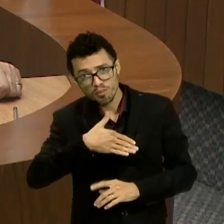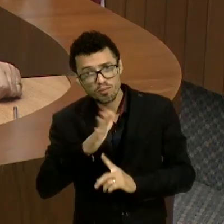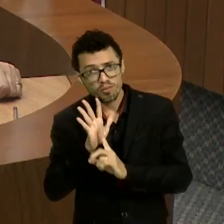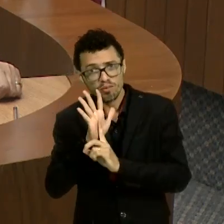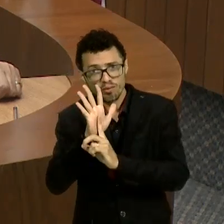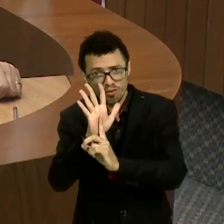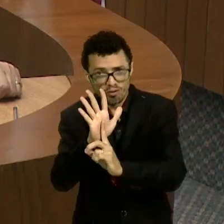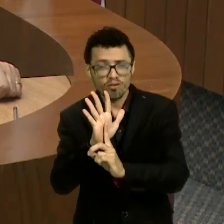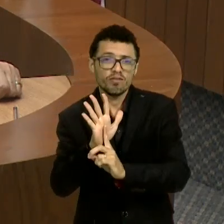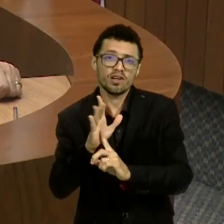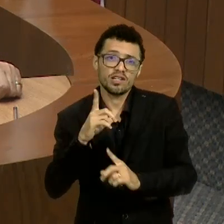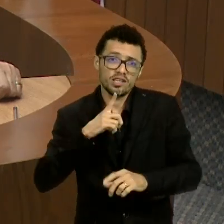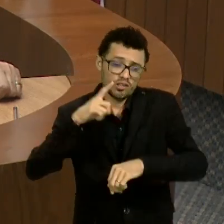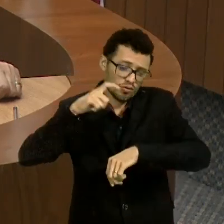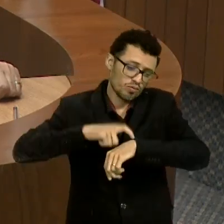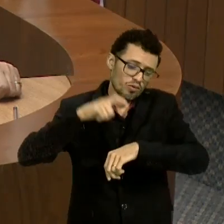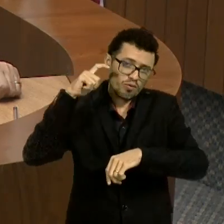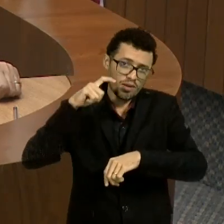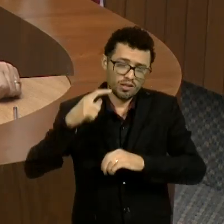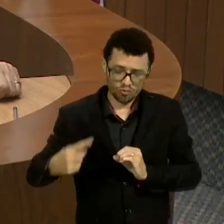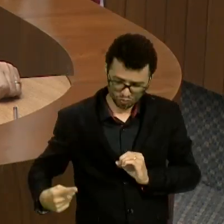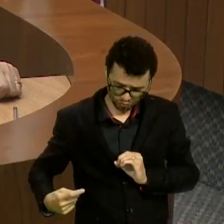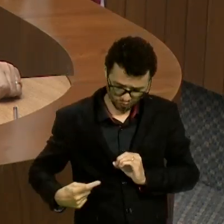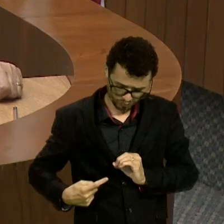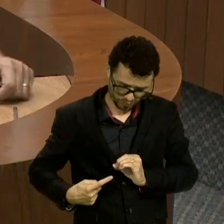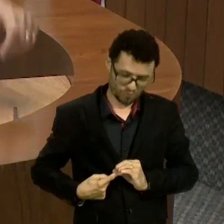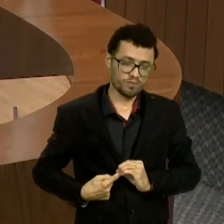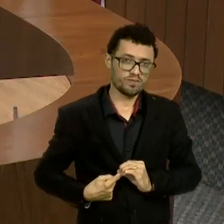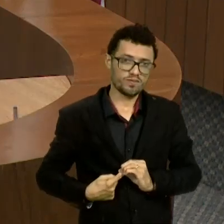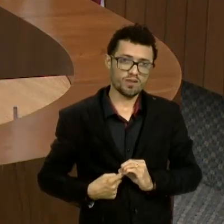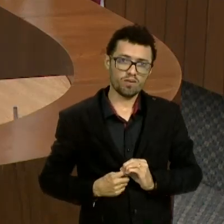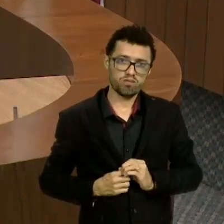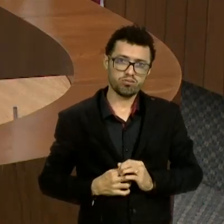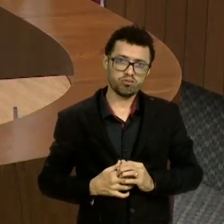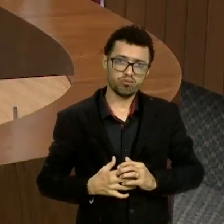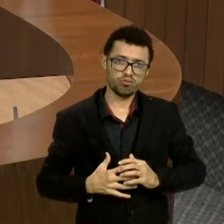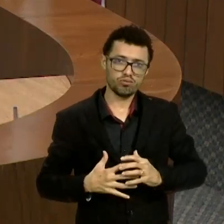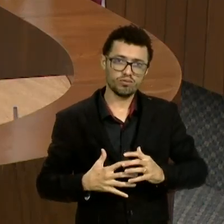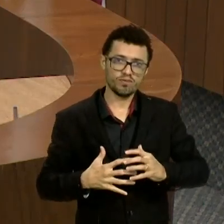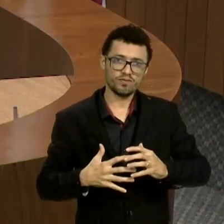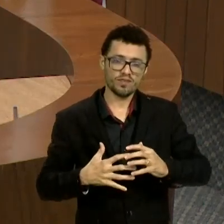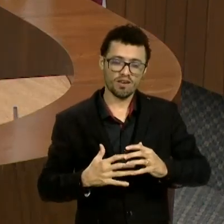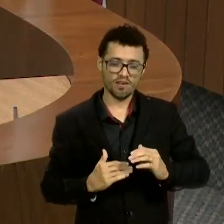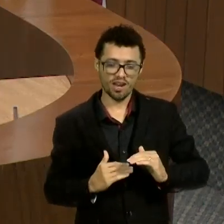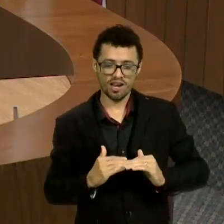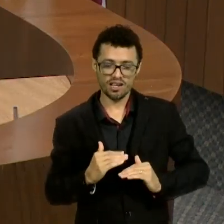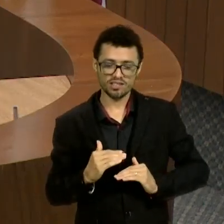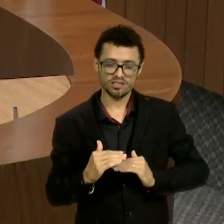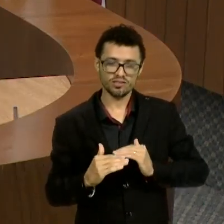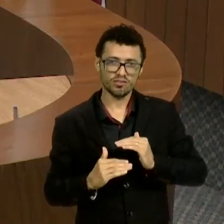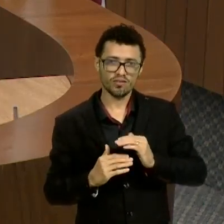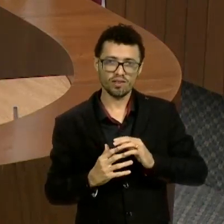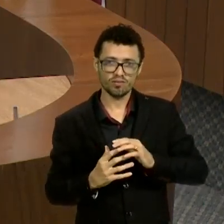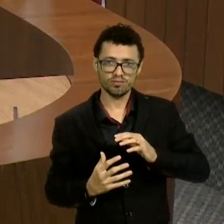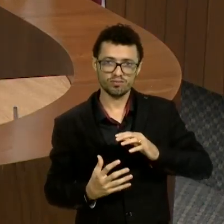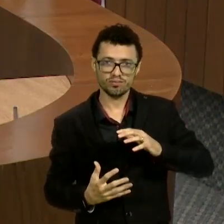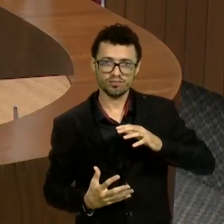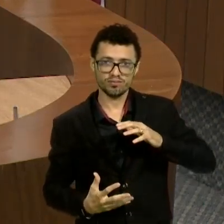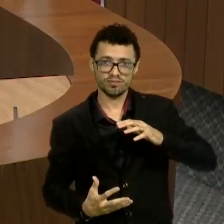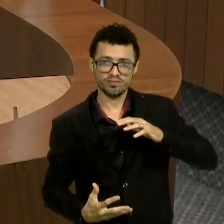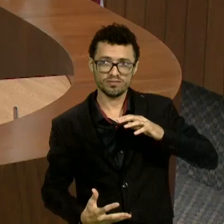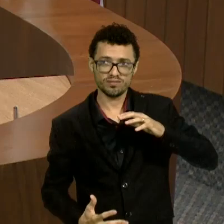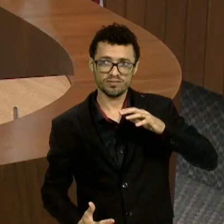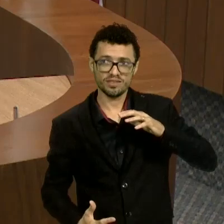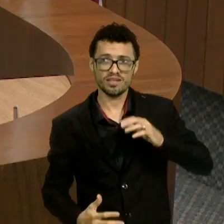momento da Concepção o ião começa um processo contínuo de desenvolvimento cada estágio dese